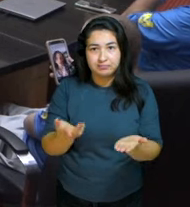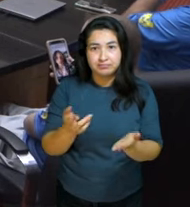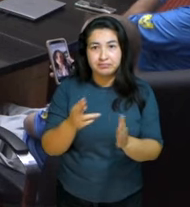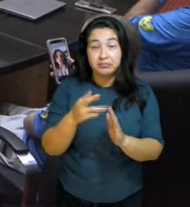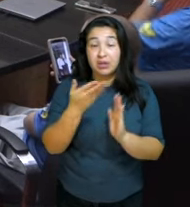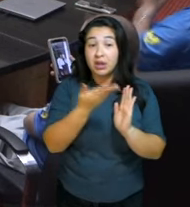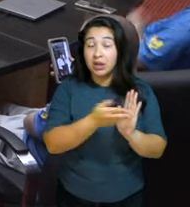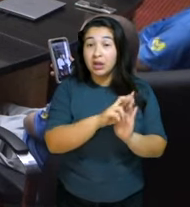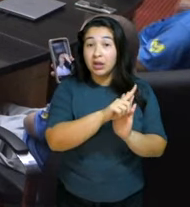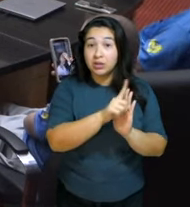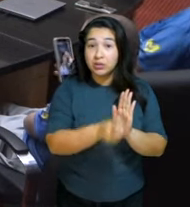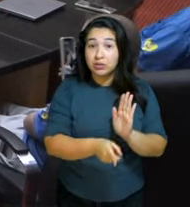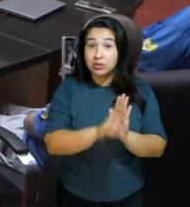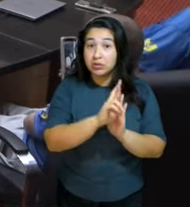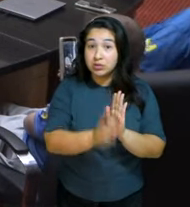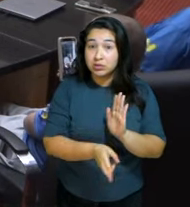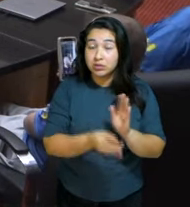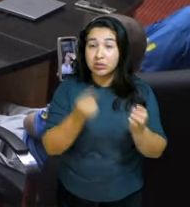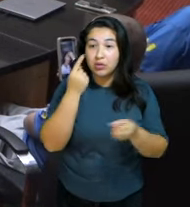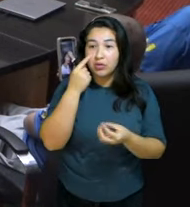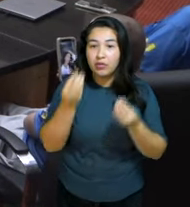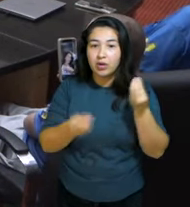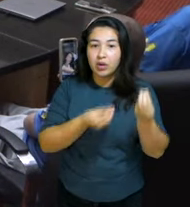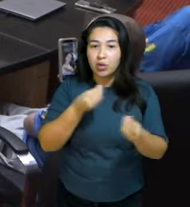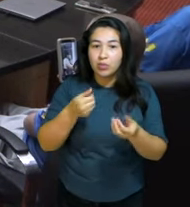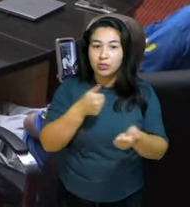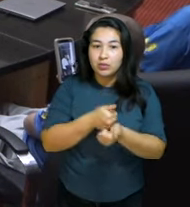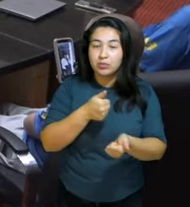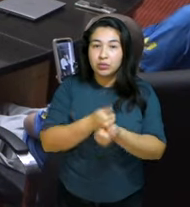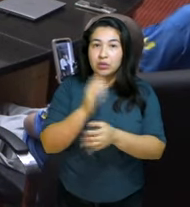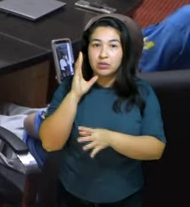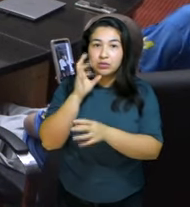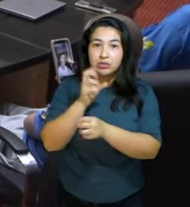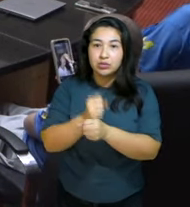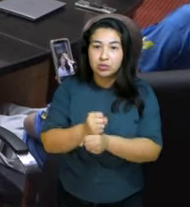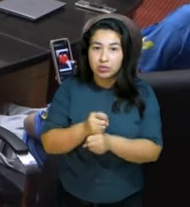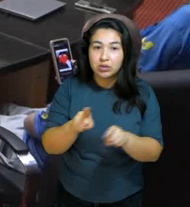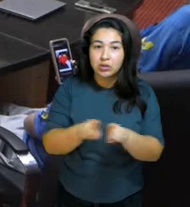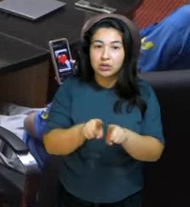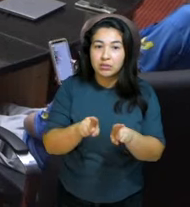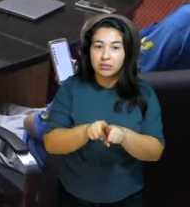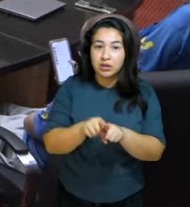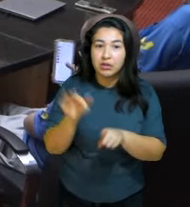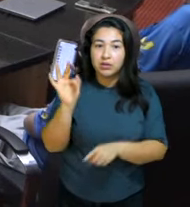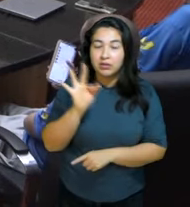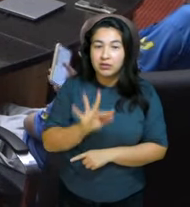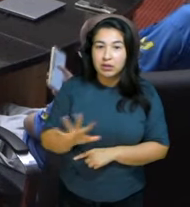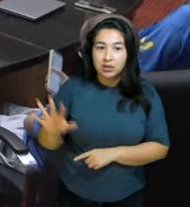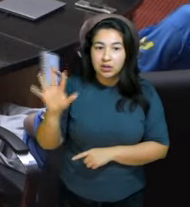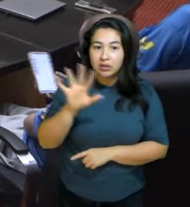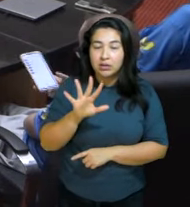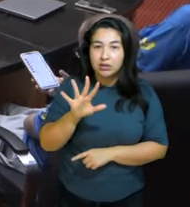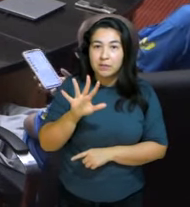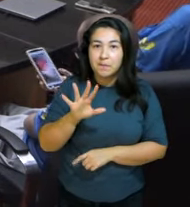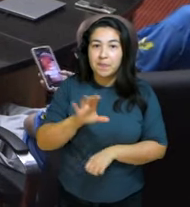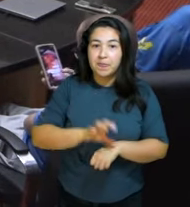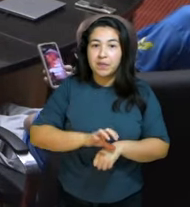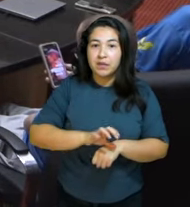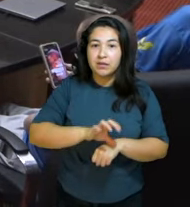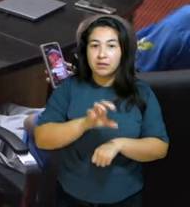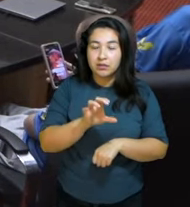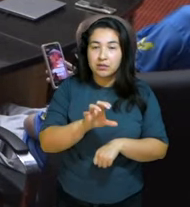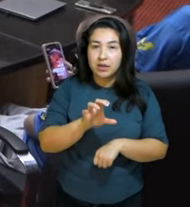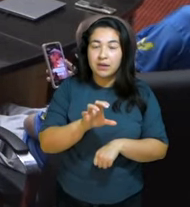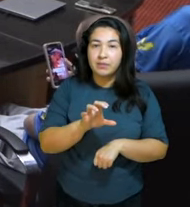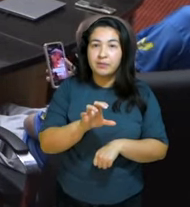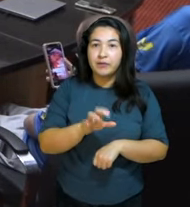quem sabe, procurar o Tribunal de Contas do Estado de Santa Catarina, quem sabe as federações, o Conselho, a Assembleia, a gente pode acompanhar,